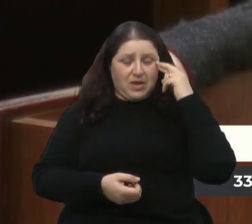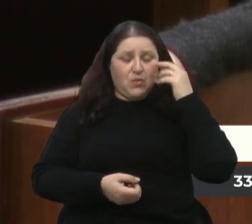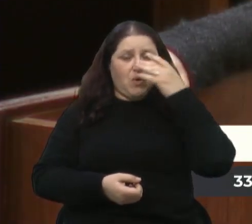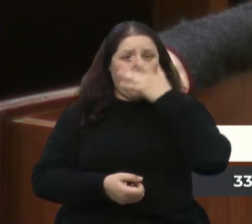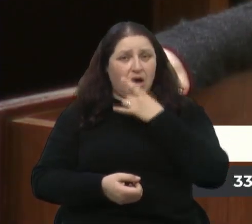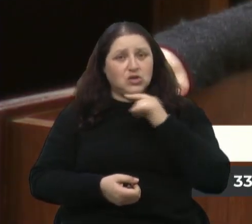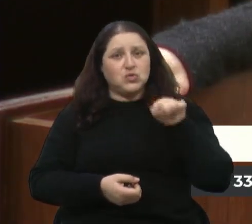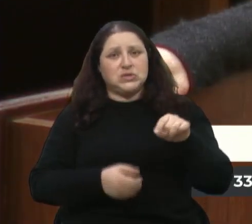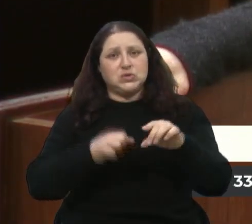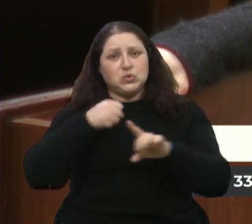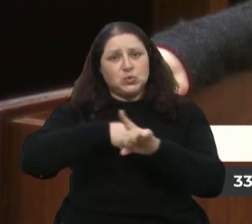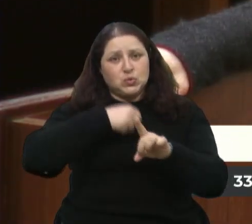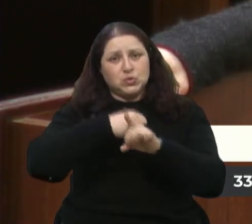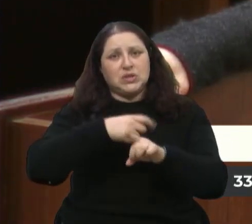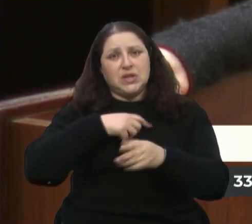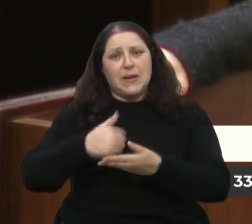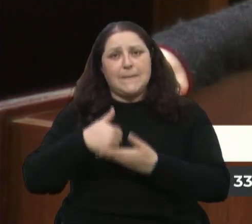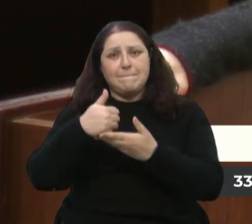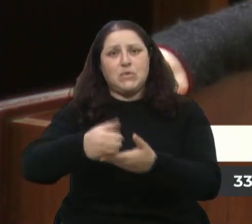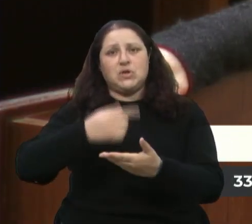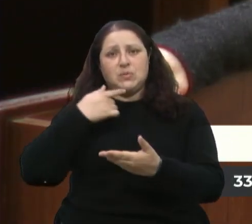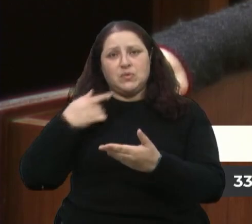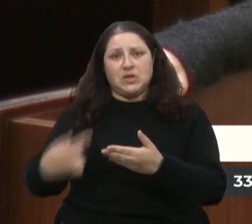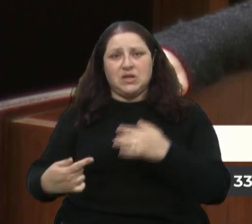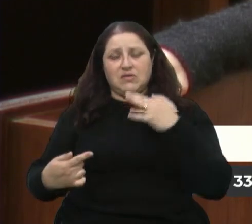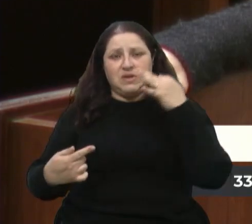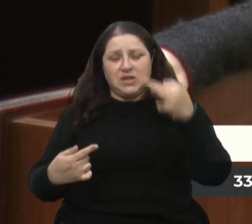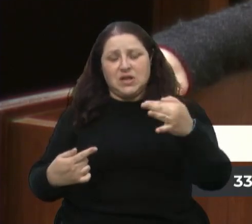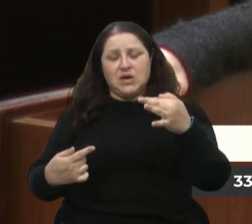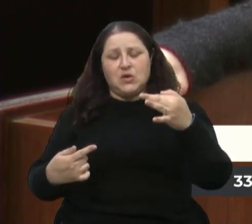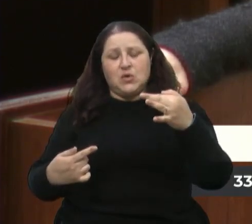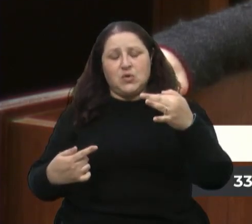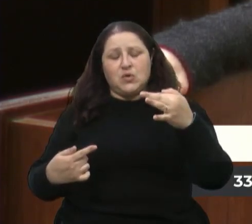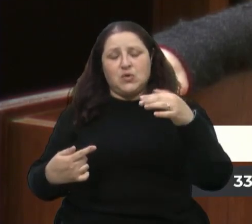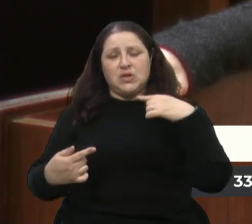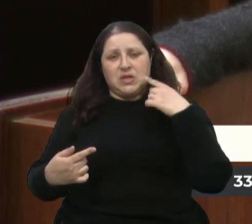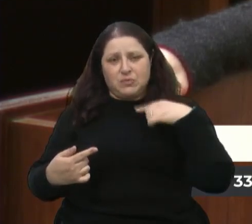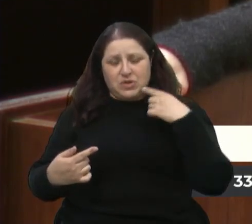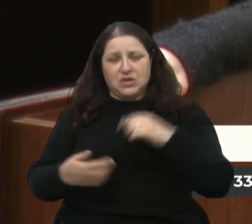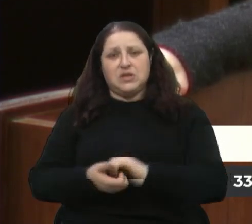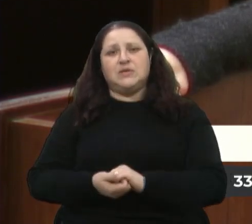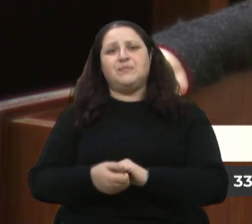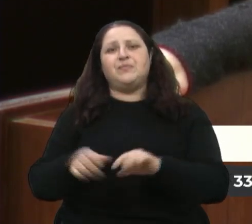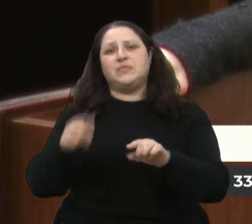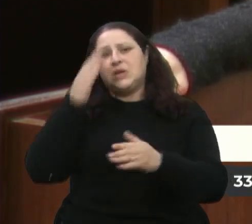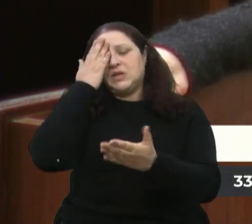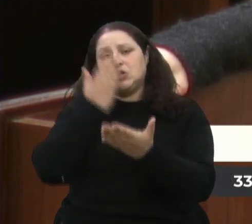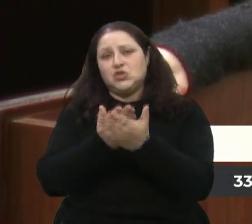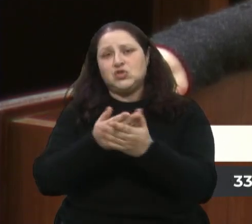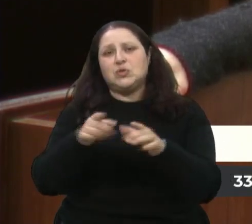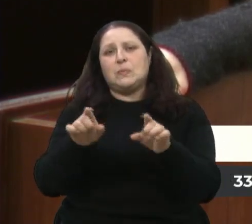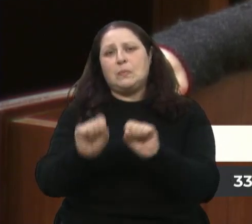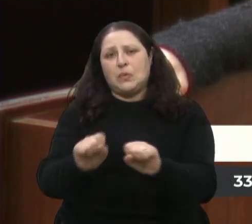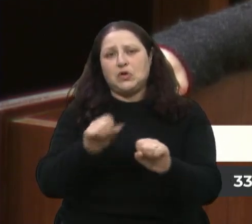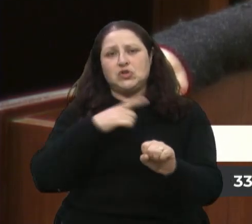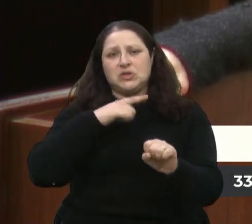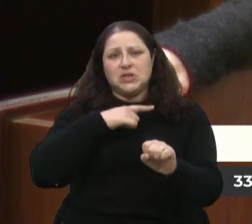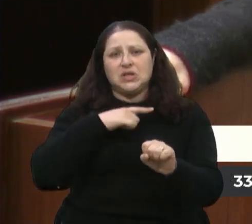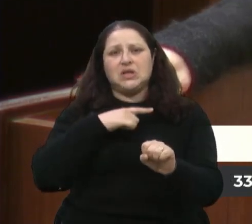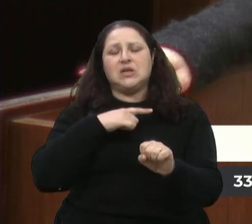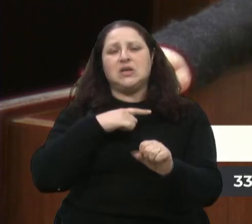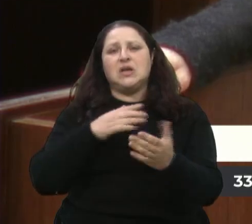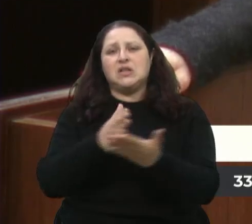apoio tanto da deputada federal Denise Pessoa, tenho certeza disso. Poderemos ter, com certeza, talvez, do